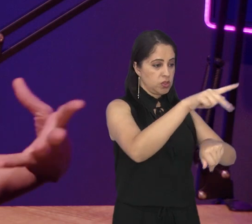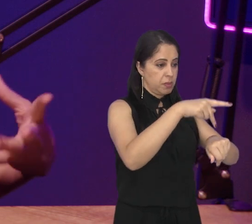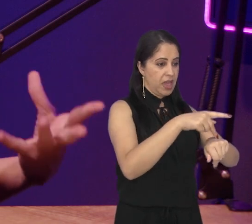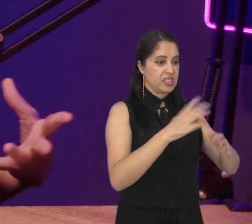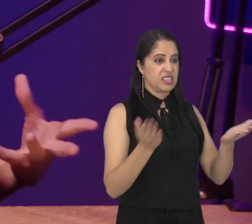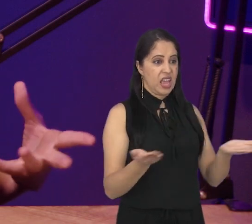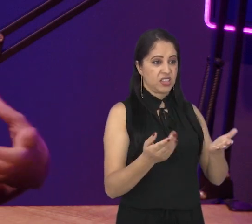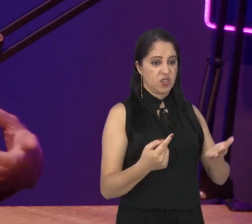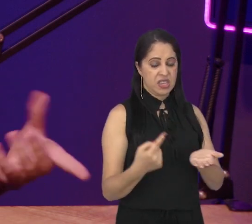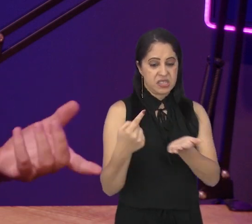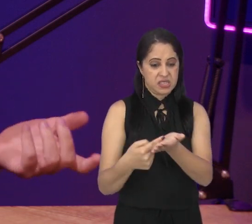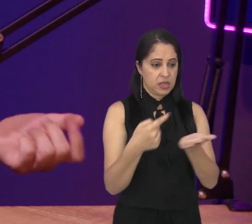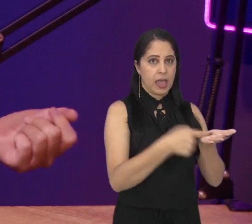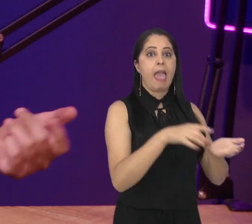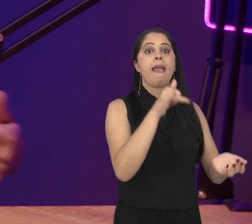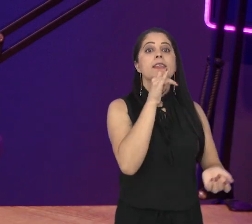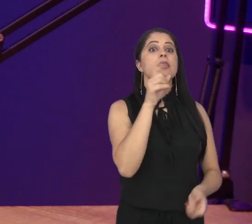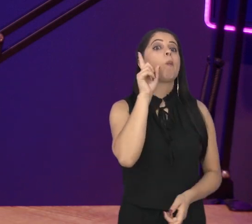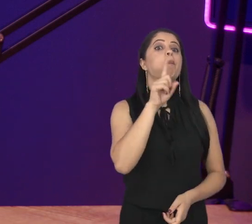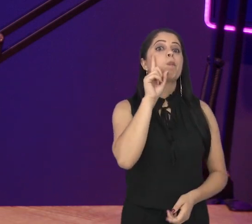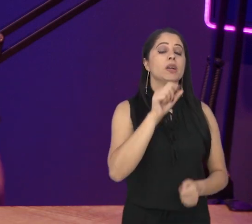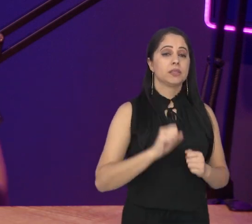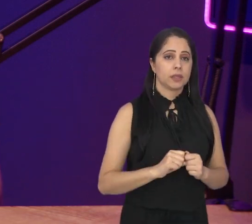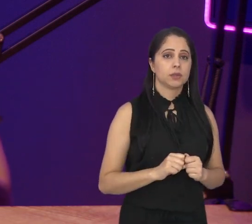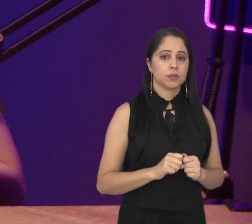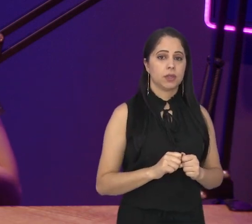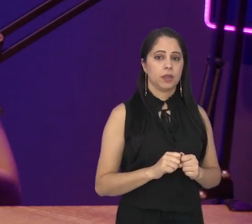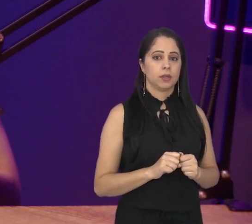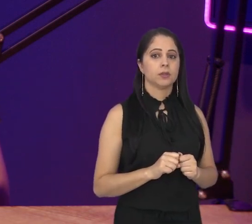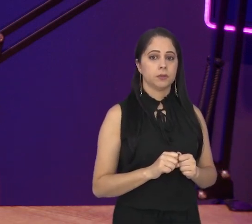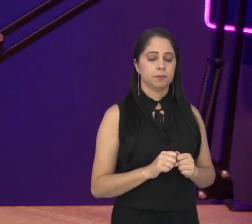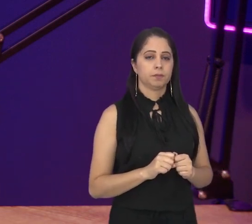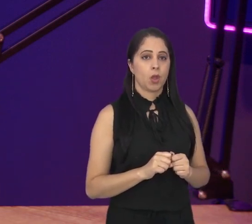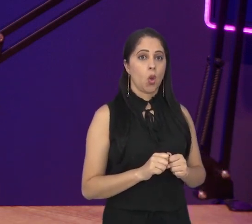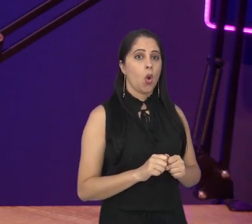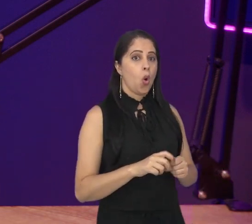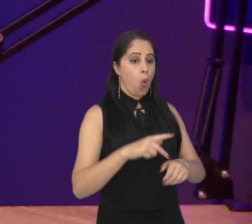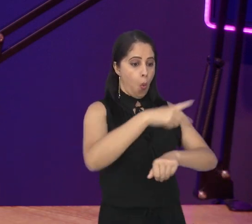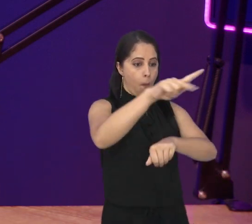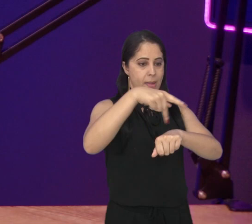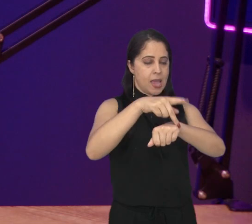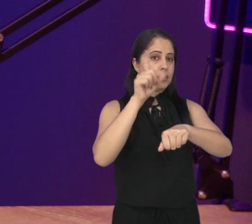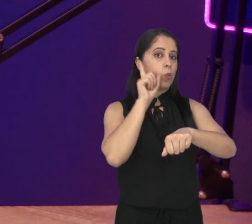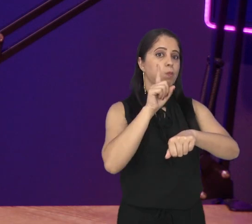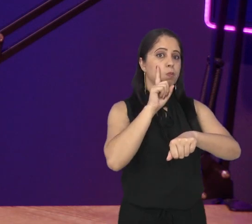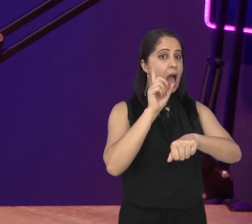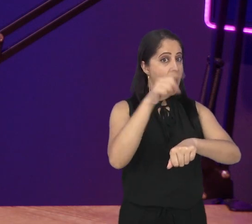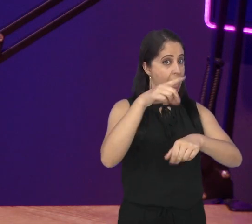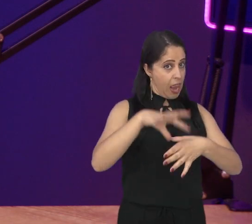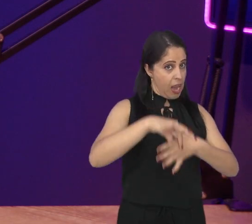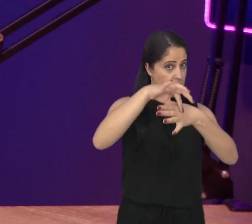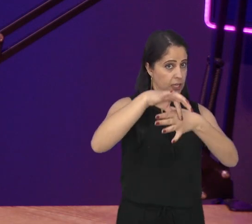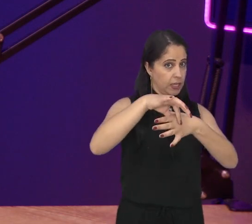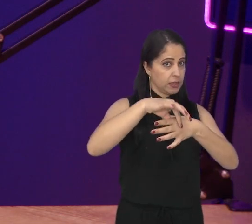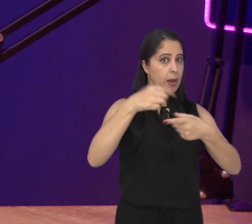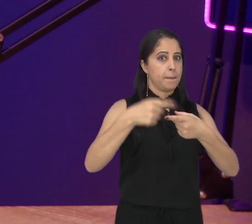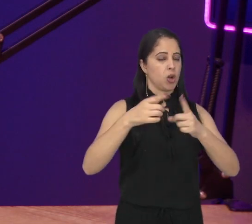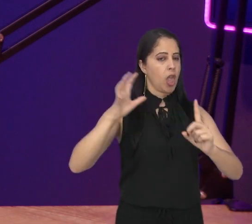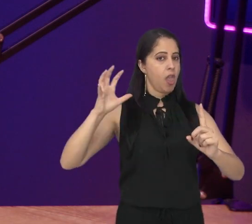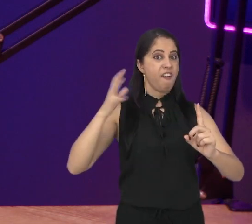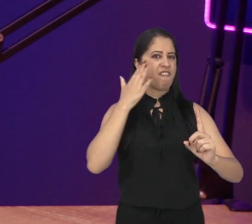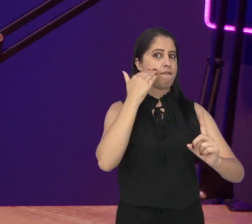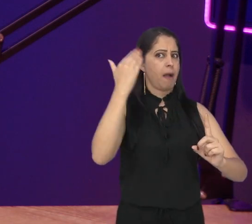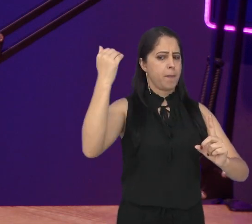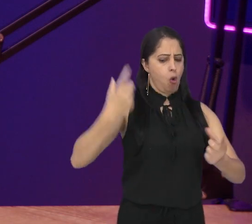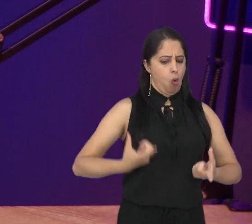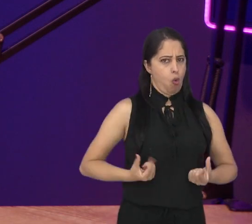passear entre esses dois lados. Por exemplo, os Estados Unidos. Os Estados Unidos atualmente seria um líder em influência,